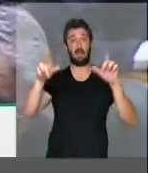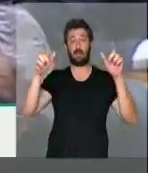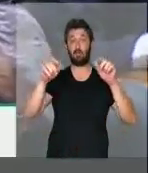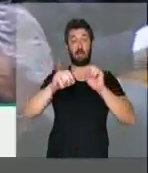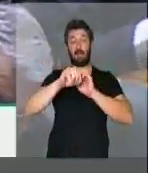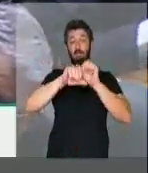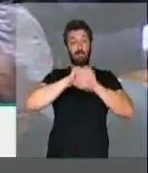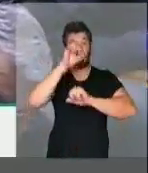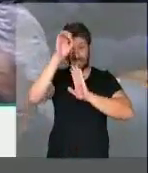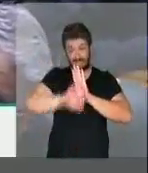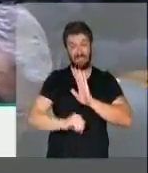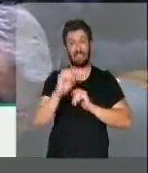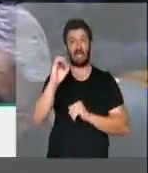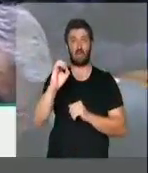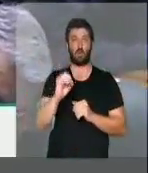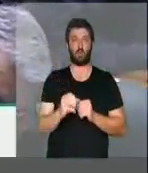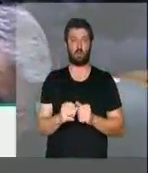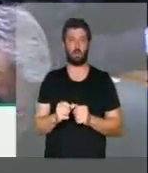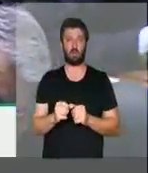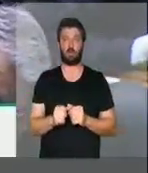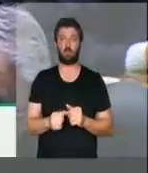a zero esse tipo de